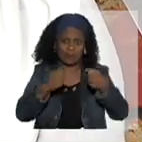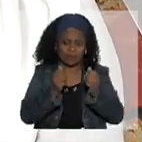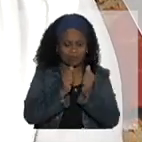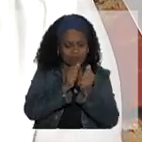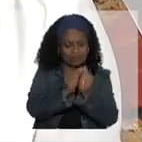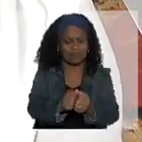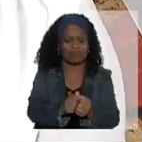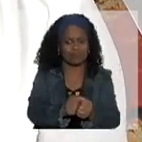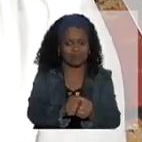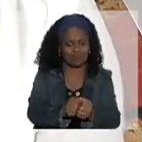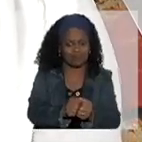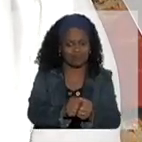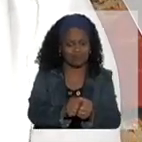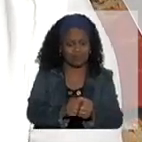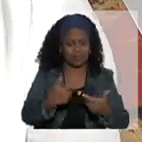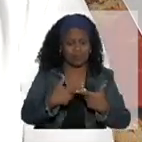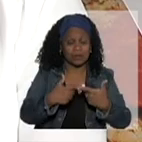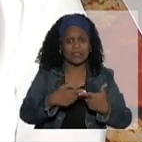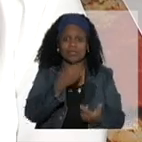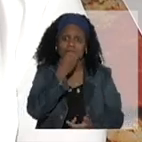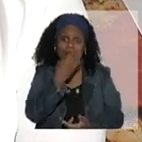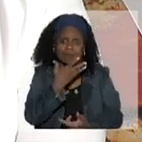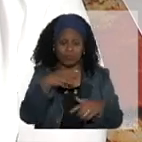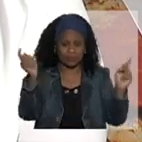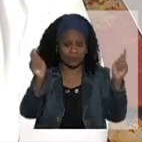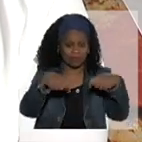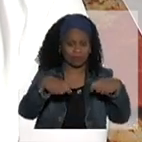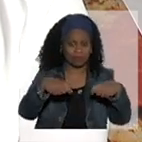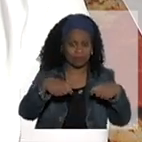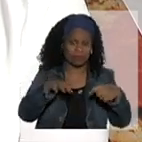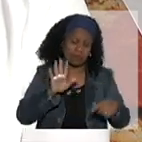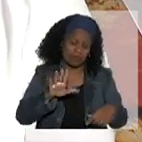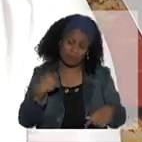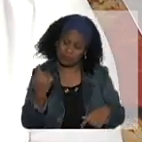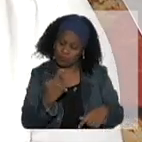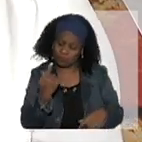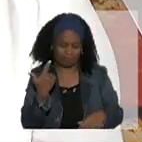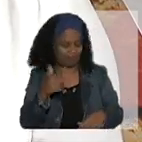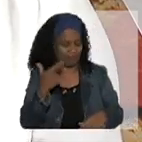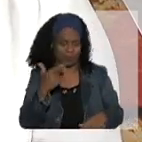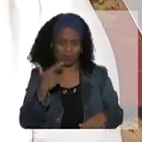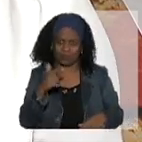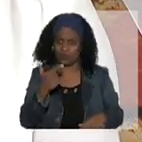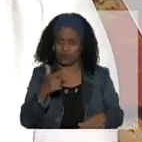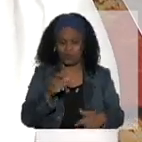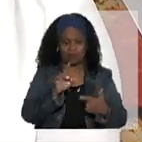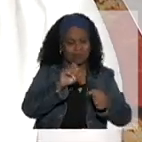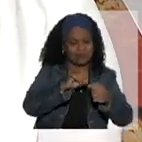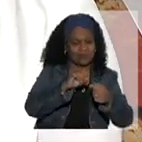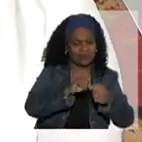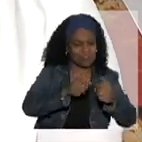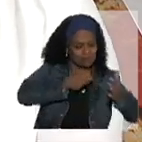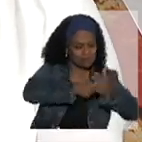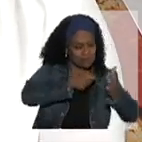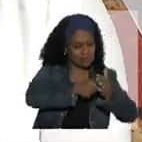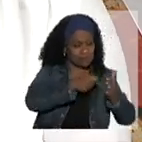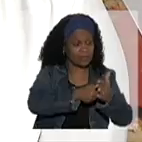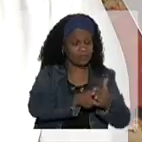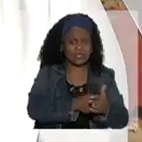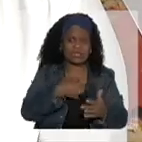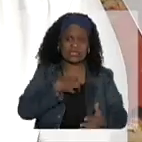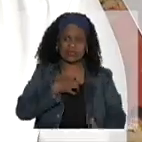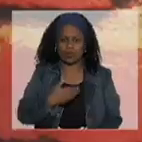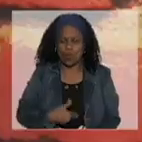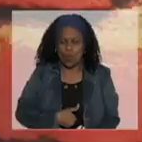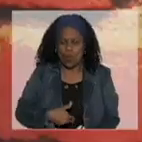funcionar de forma integrada para serem eficientes e eficazes mas a gente também não consegue fazer essa luta com a